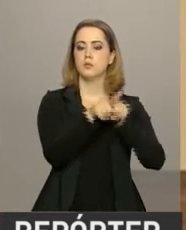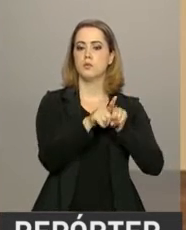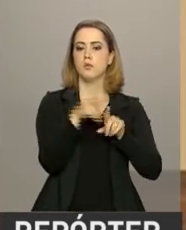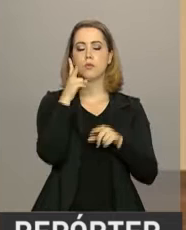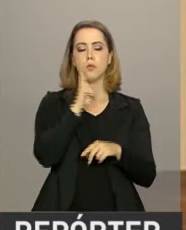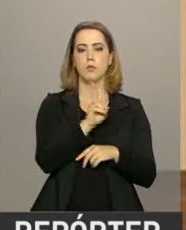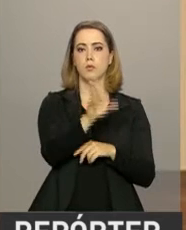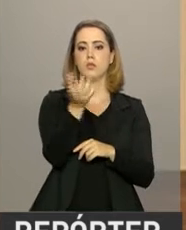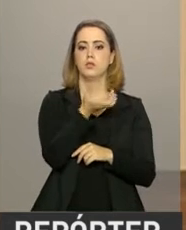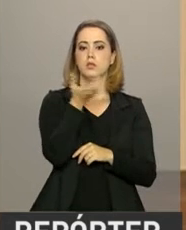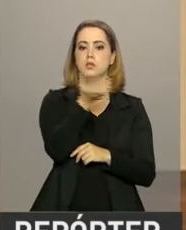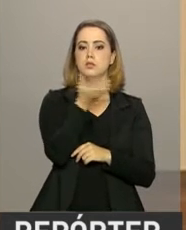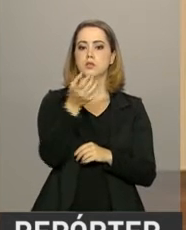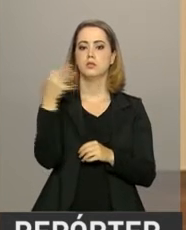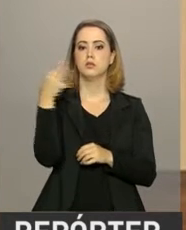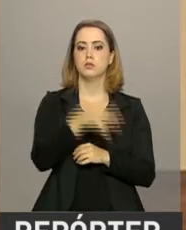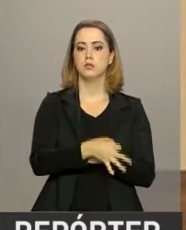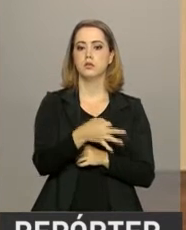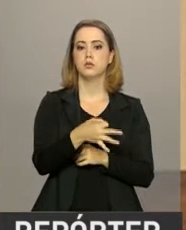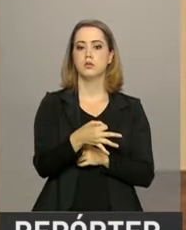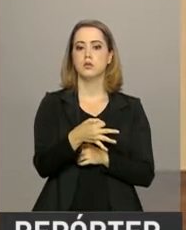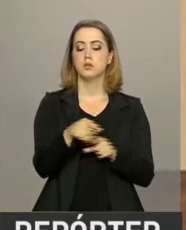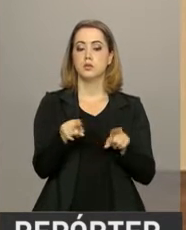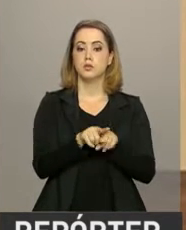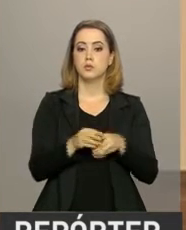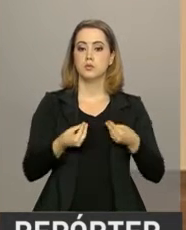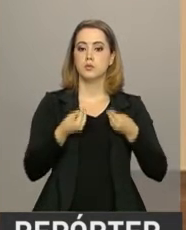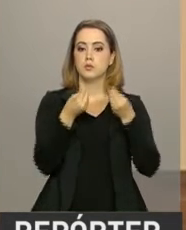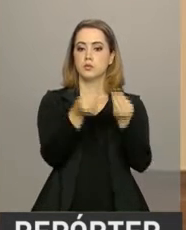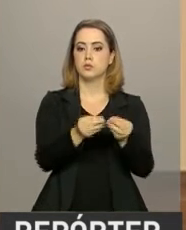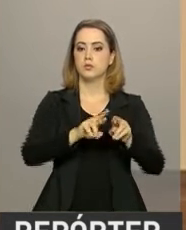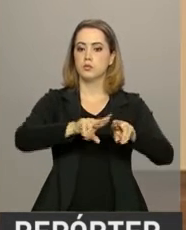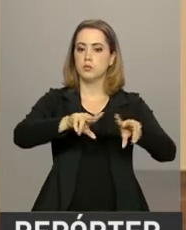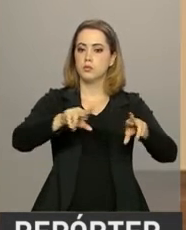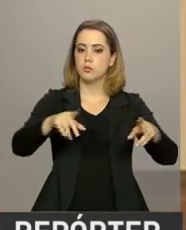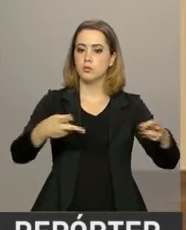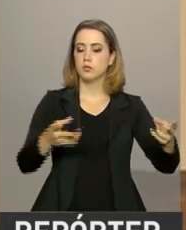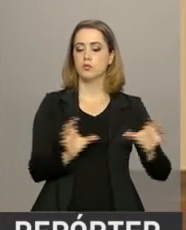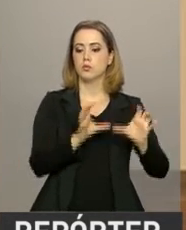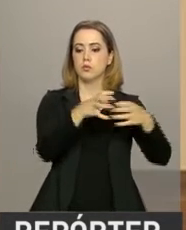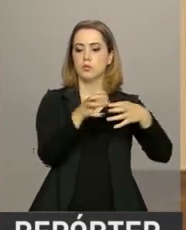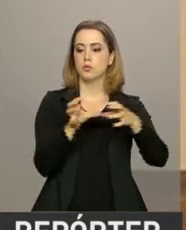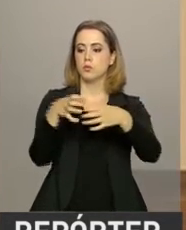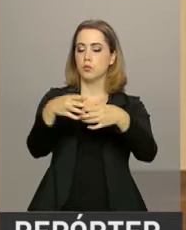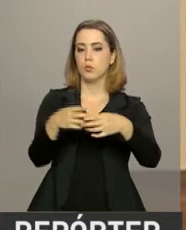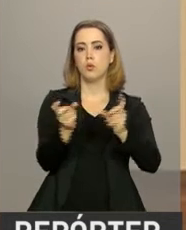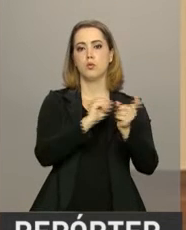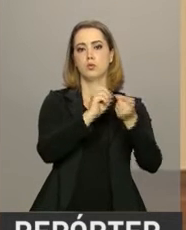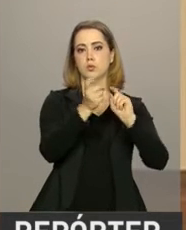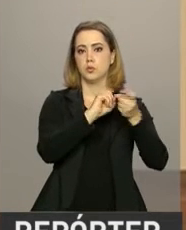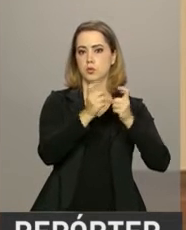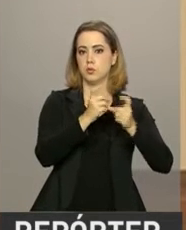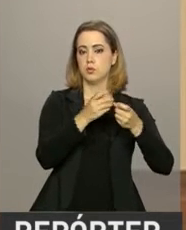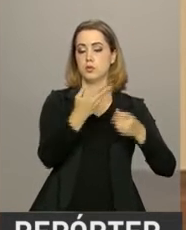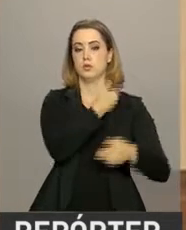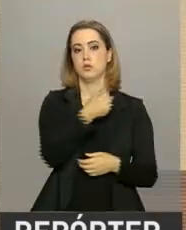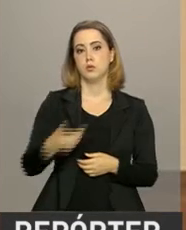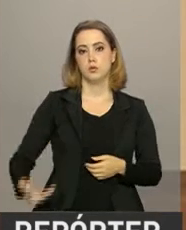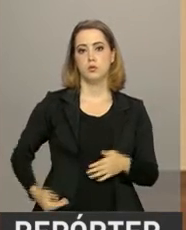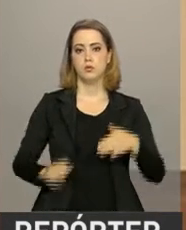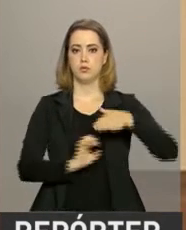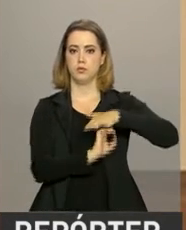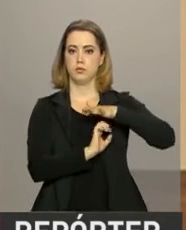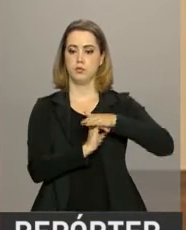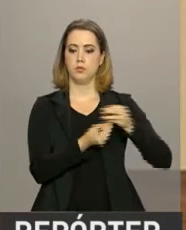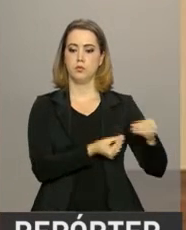visa precisamente a conceder várias atividades públicas ao senhor foi vago